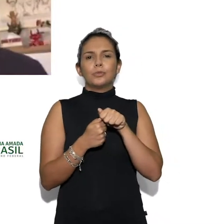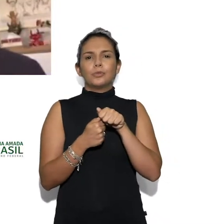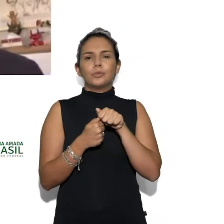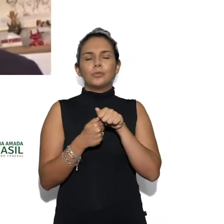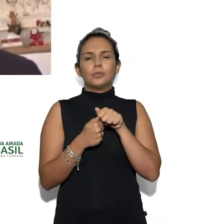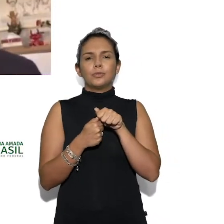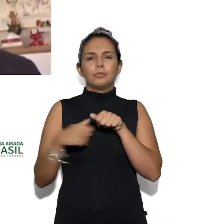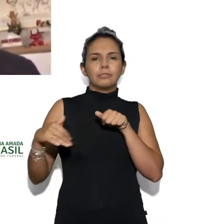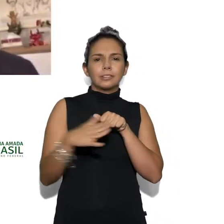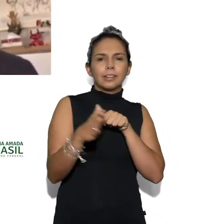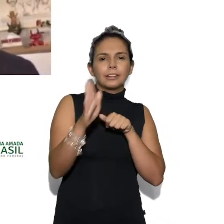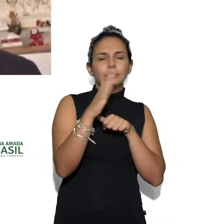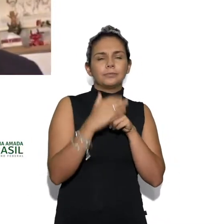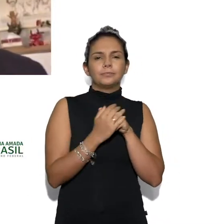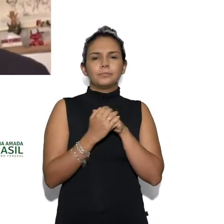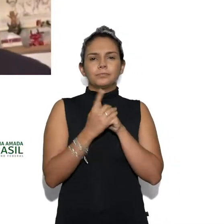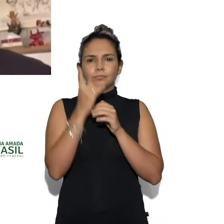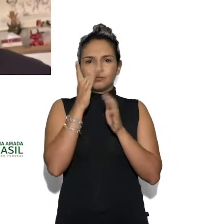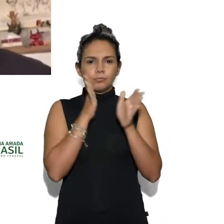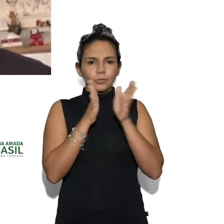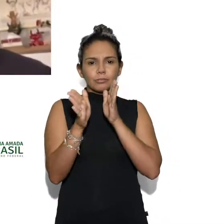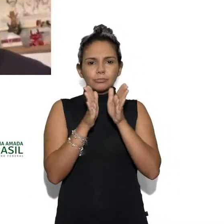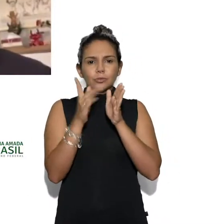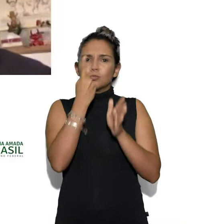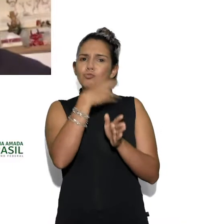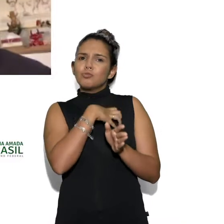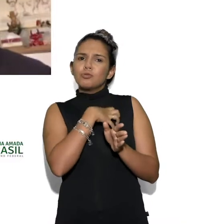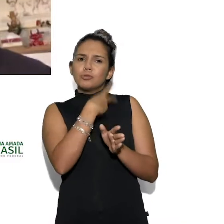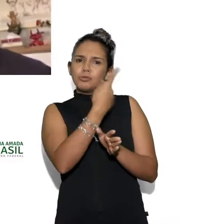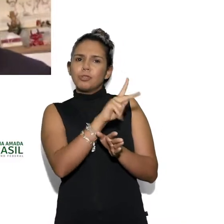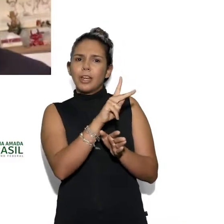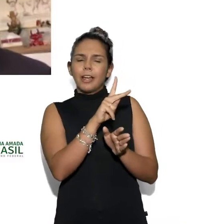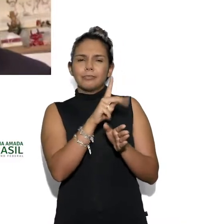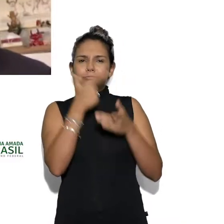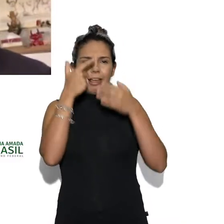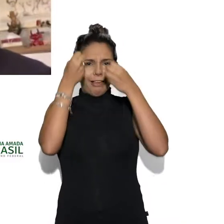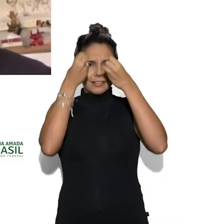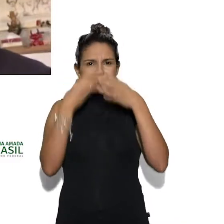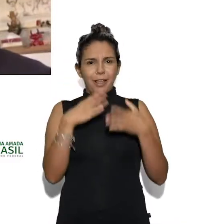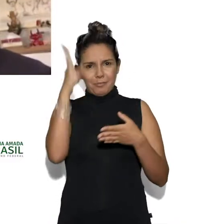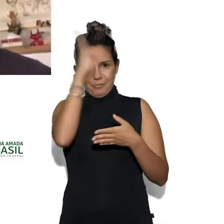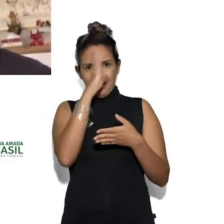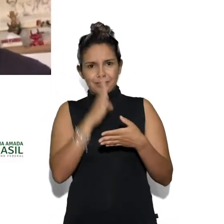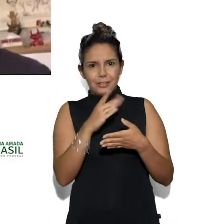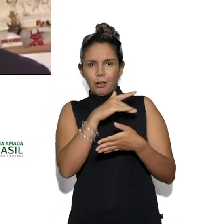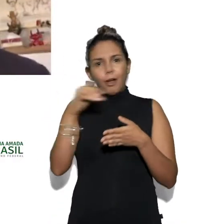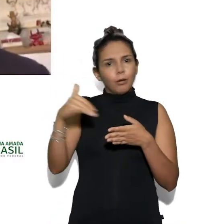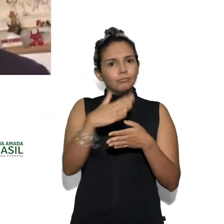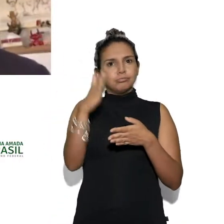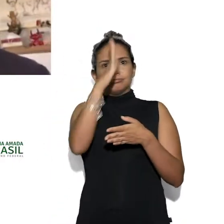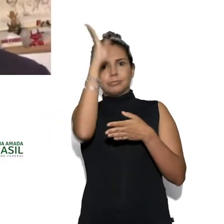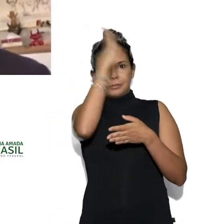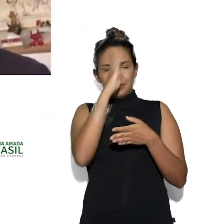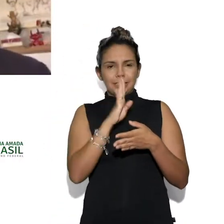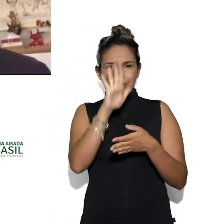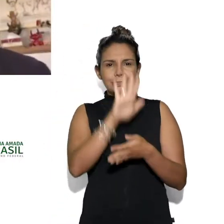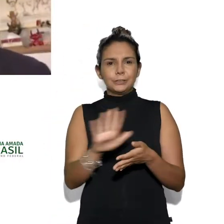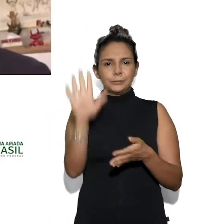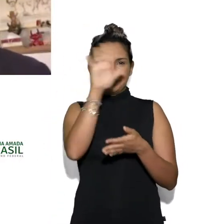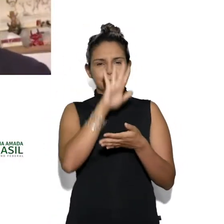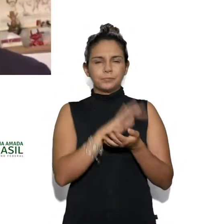traçam um panorama desse inexplicável Brasil, tantas vezes inexplicável